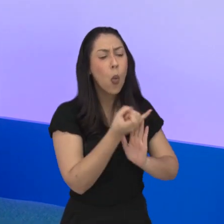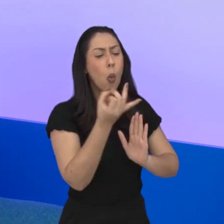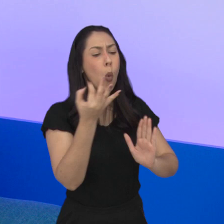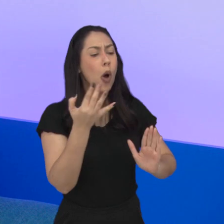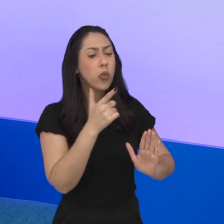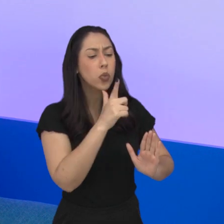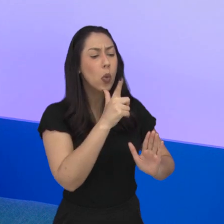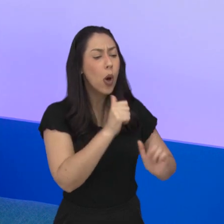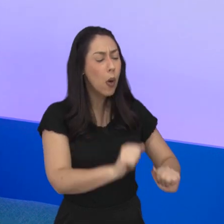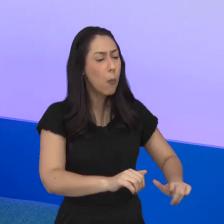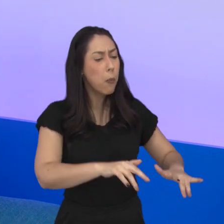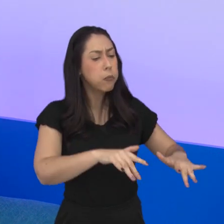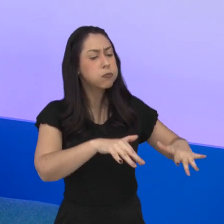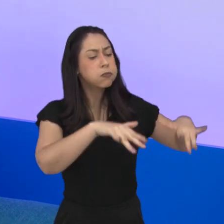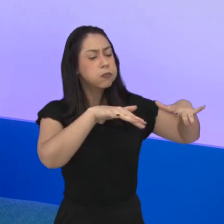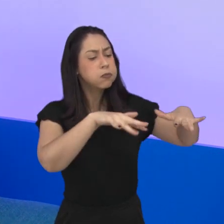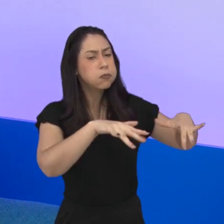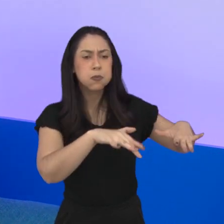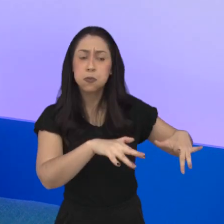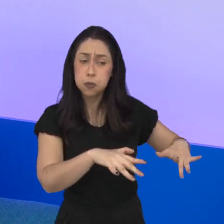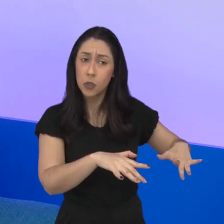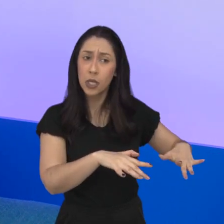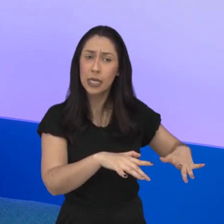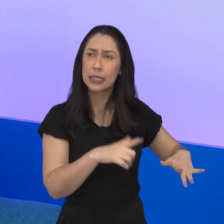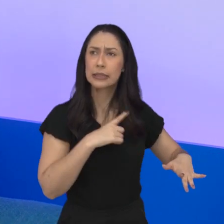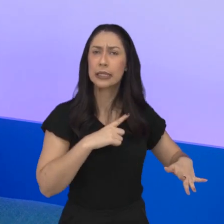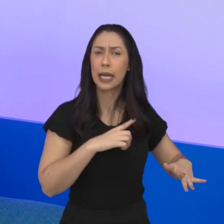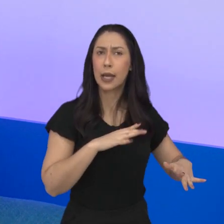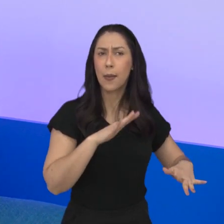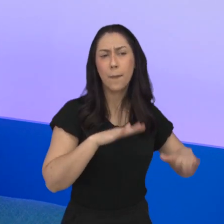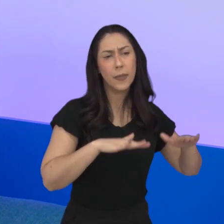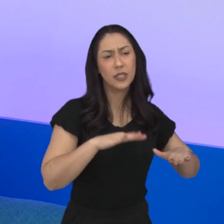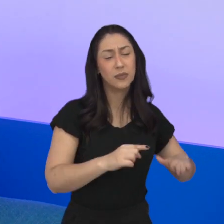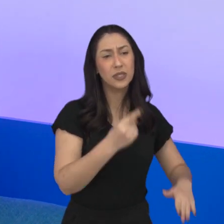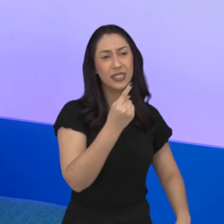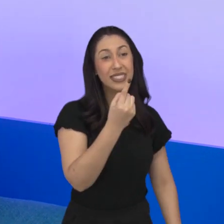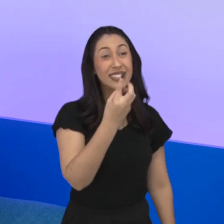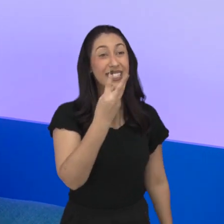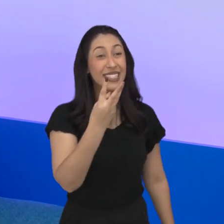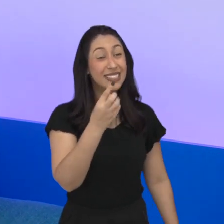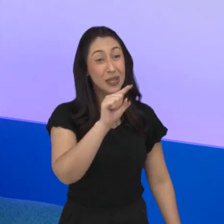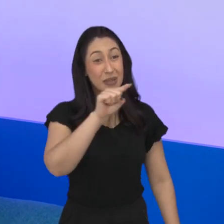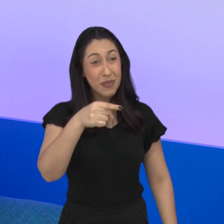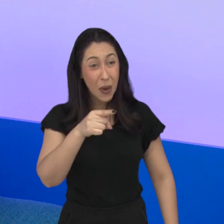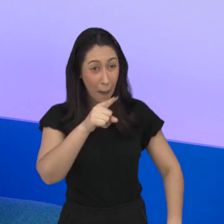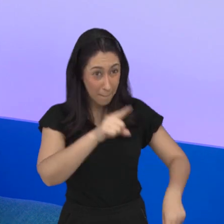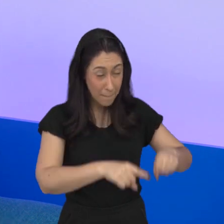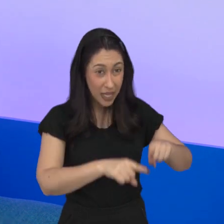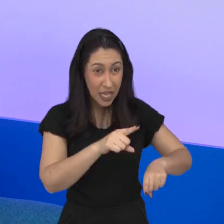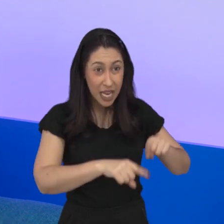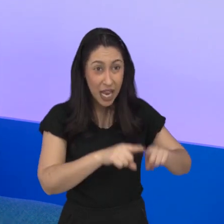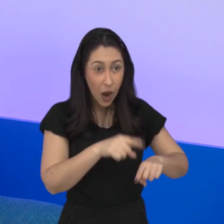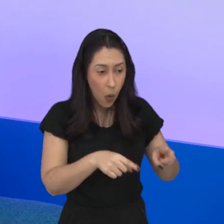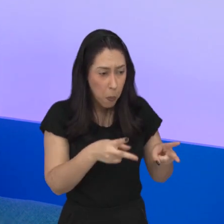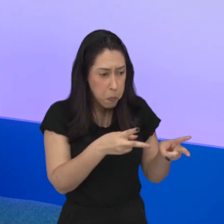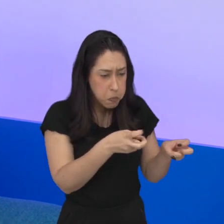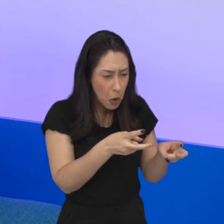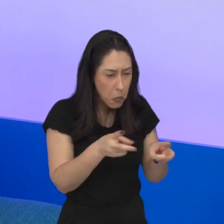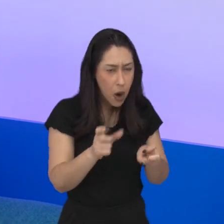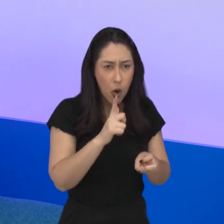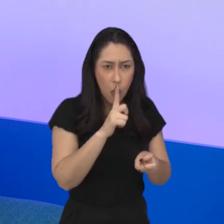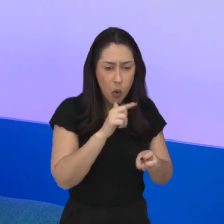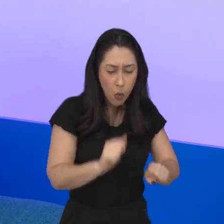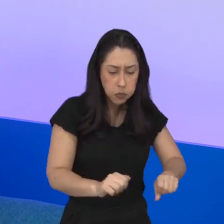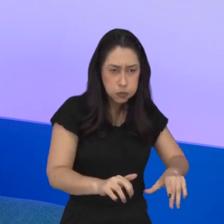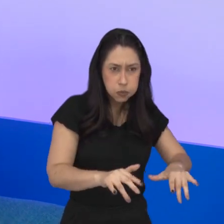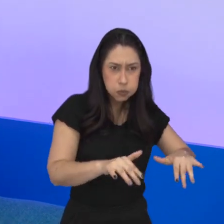o CEMADEM opera aproximadamente um pouco mais de 3.000 pluviômetros, que são os instrumentos que medem a precipitação. Mas a